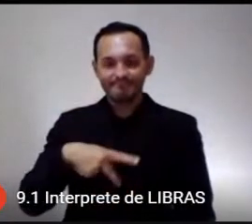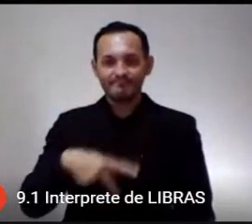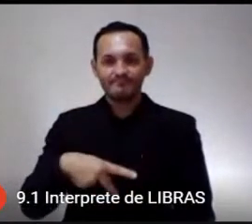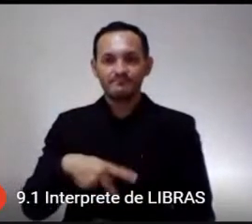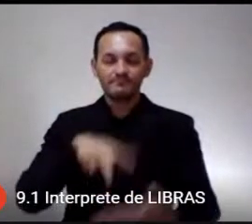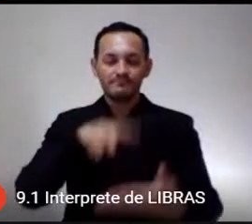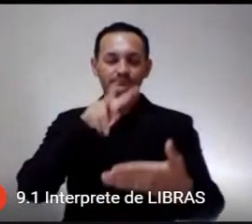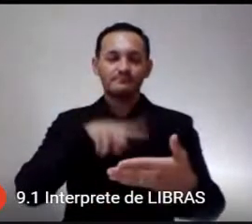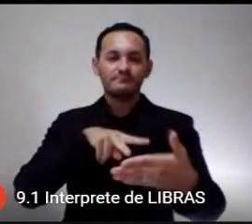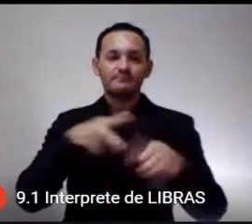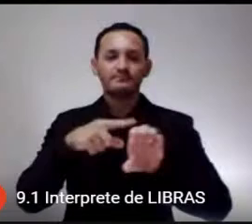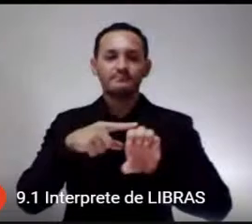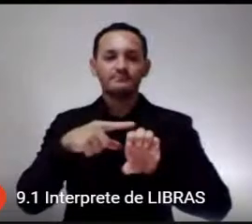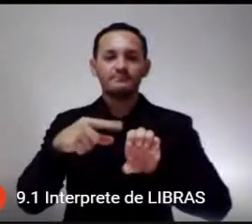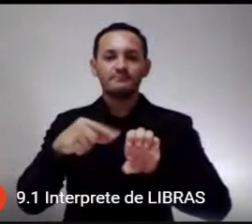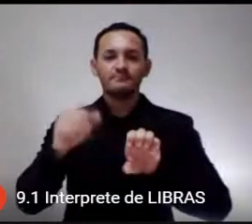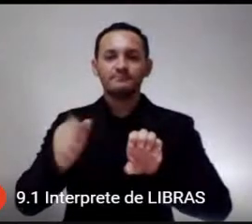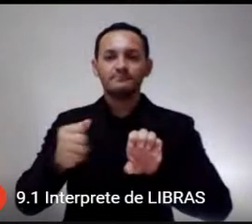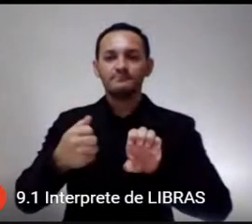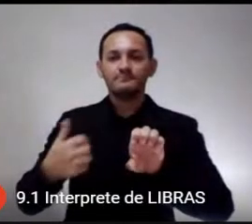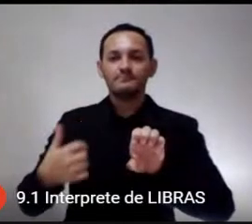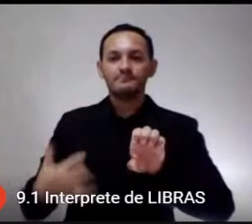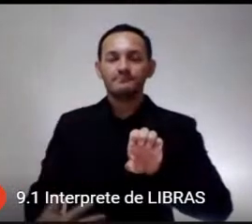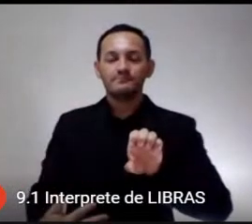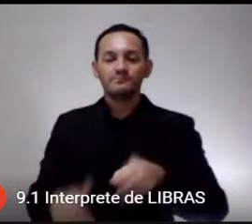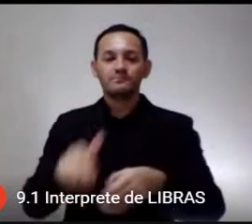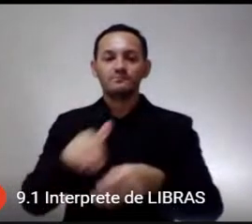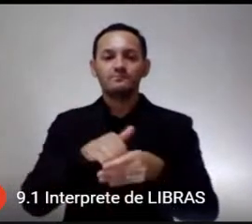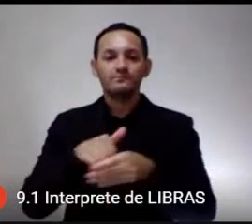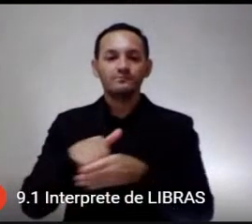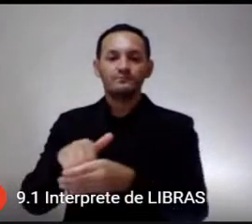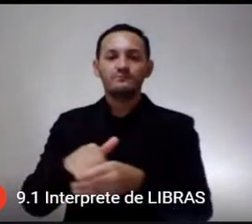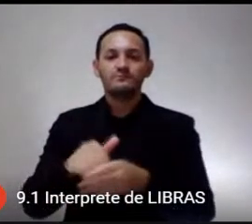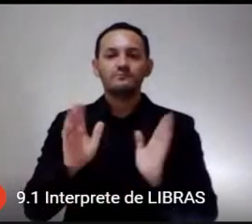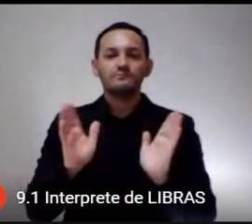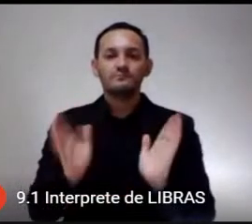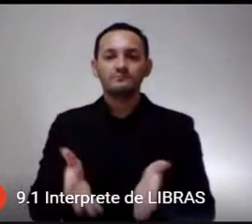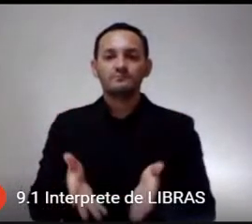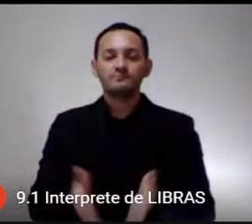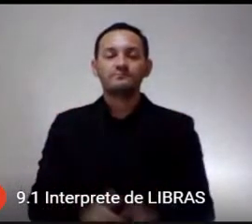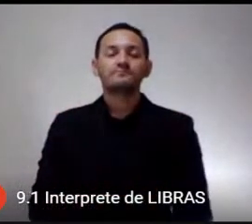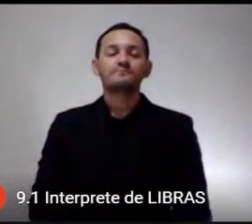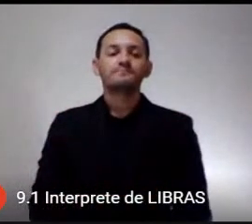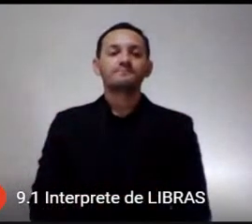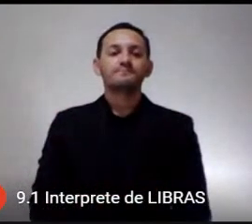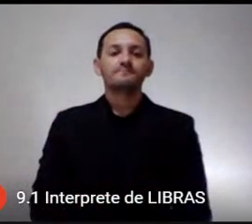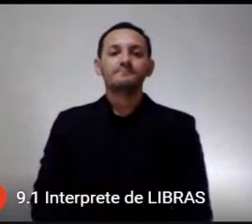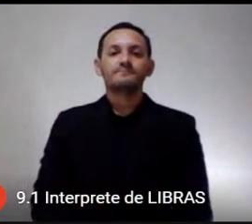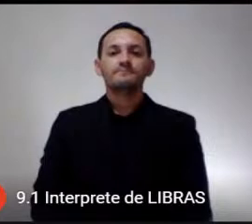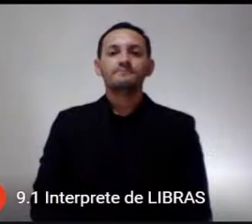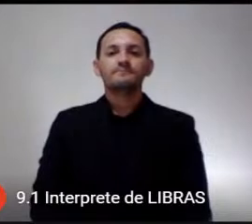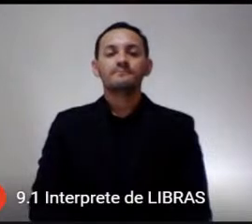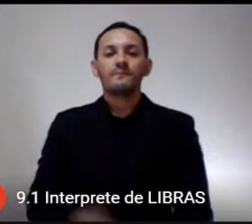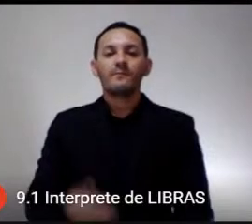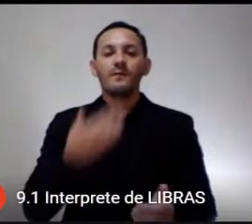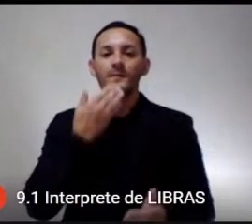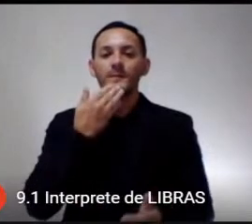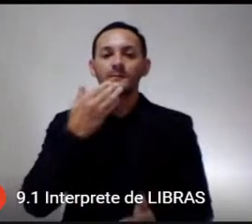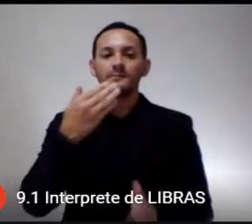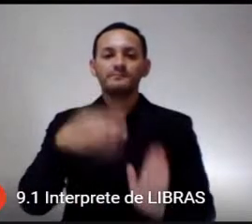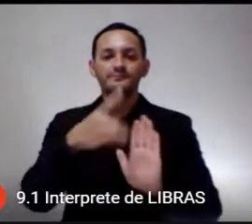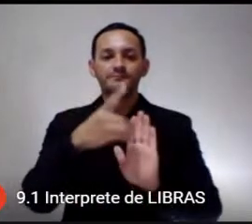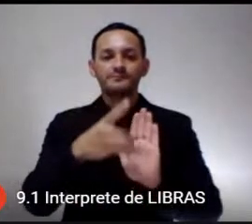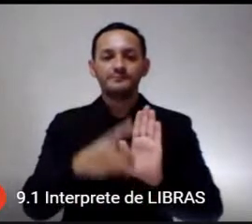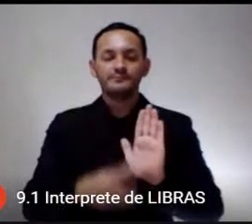da ementa, porque como foi já disponibilizado o voto, então, ficou nesse sentido. Petição, inclusão de